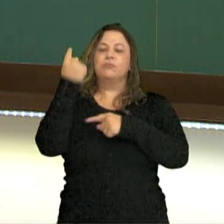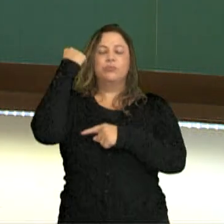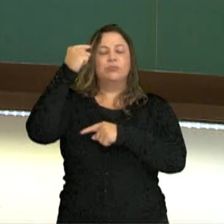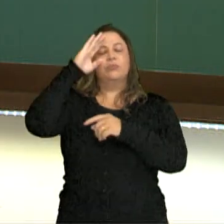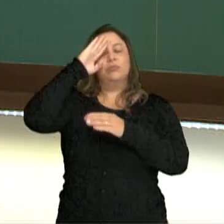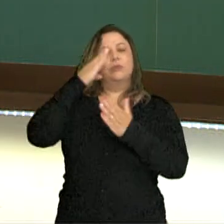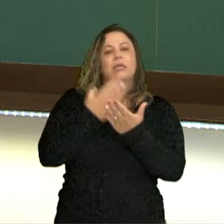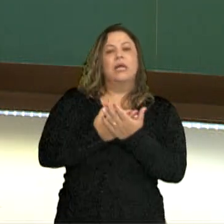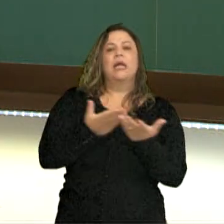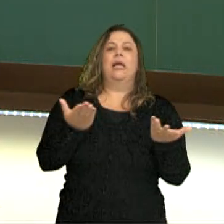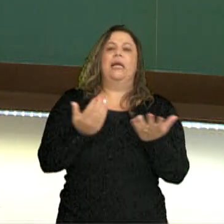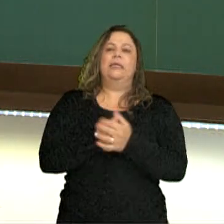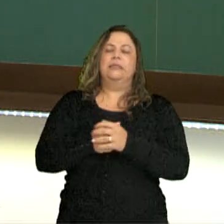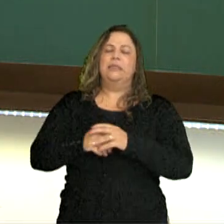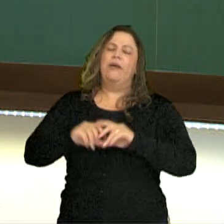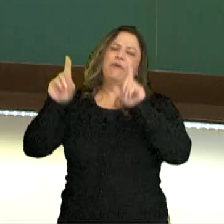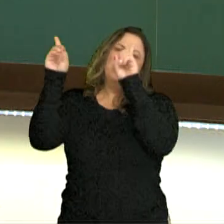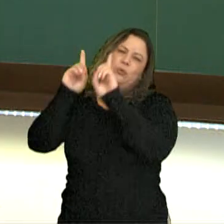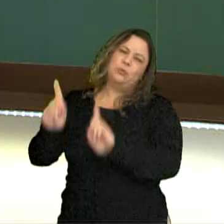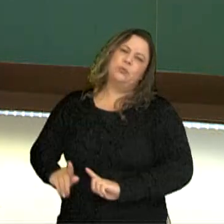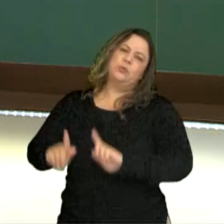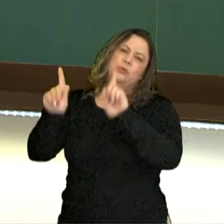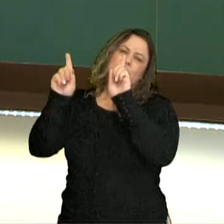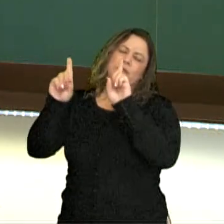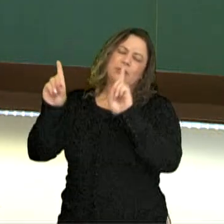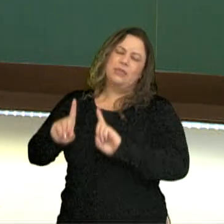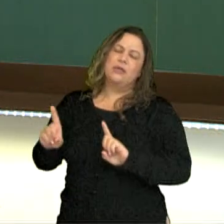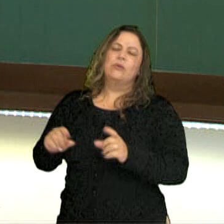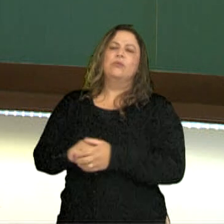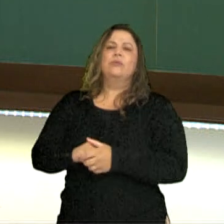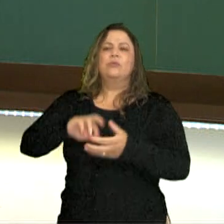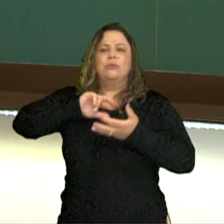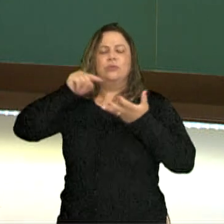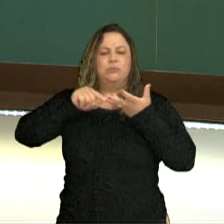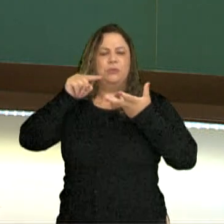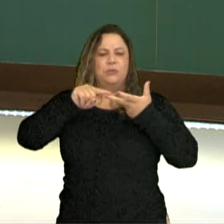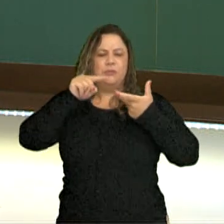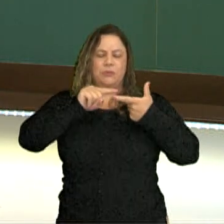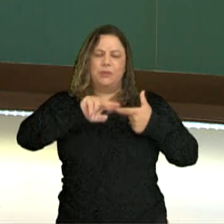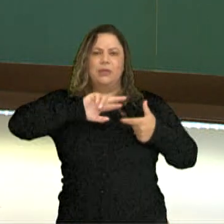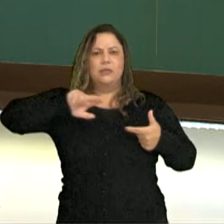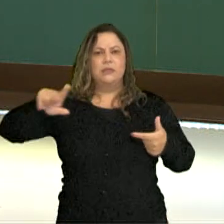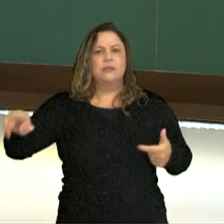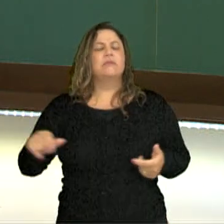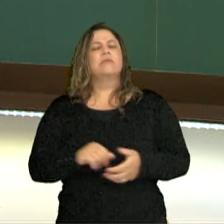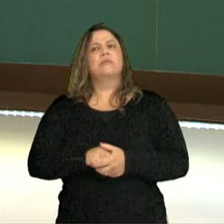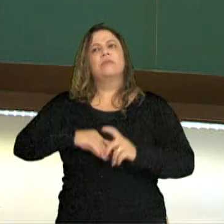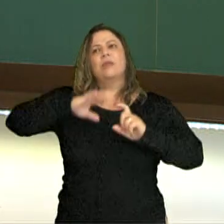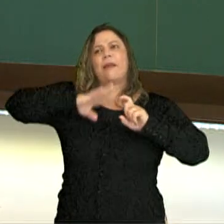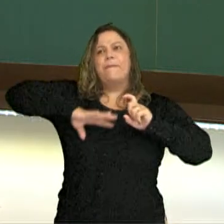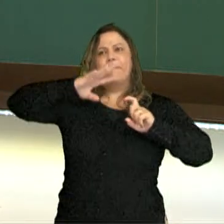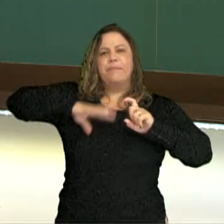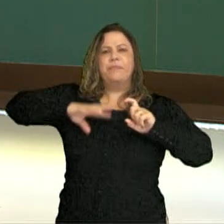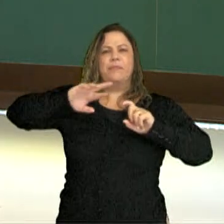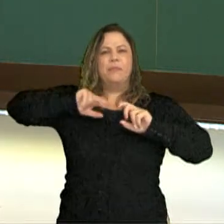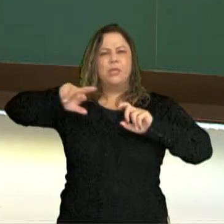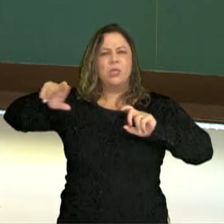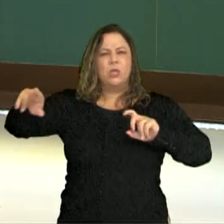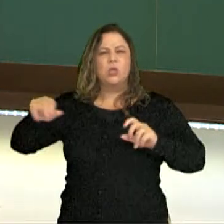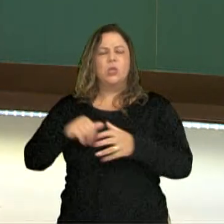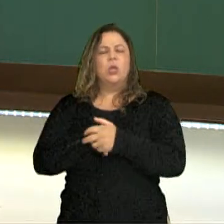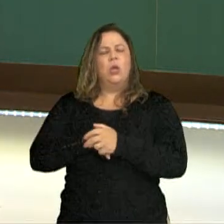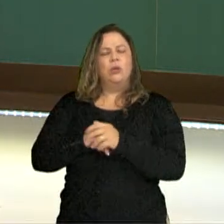deuses Atena, Artemis, Zeus, eram deuses que hoje nós temos como deuses mitológicos, mas eles realmente